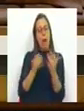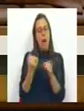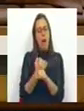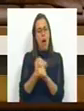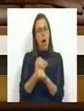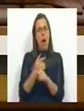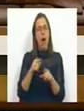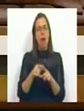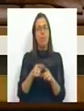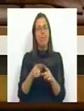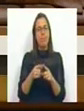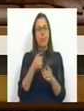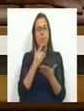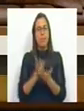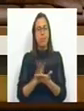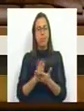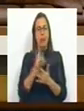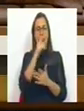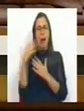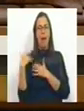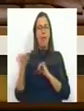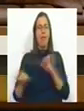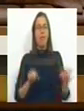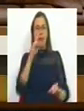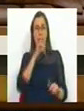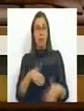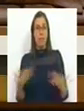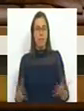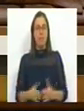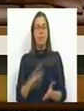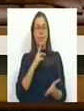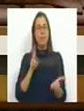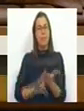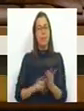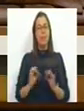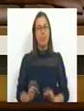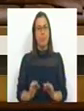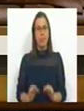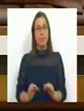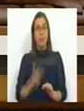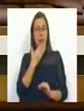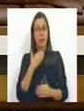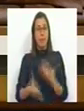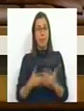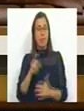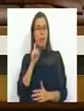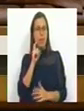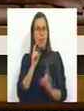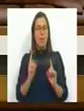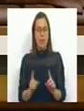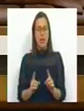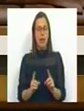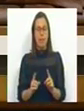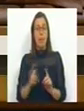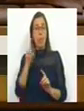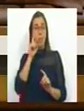atividades em propriedades de indefinidos titulares. Uma verdadeira e eficiente prevenção